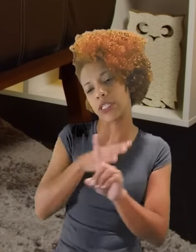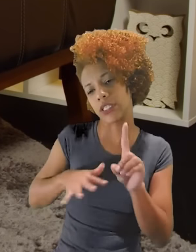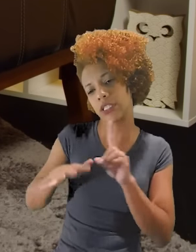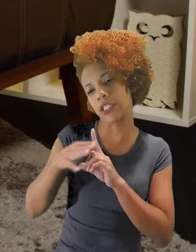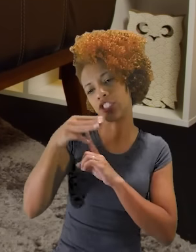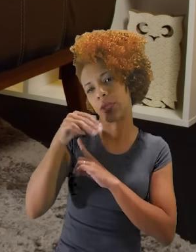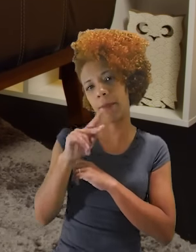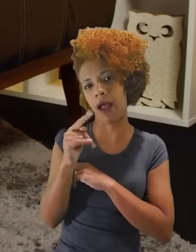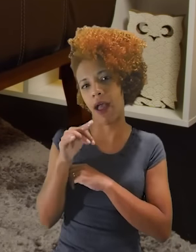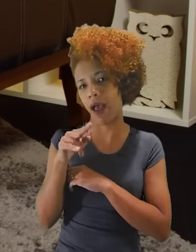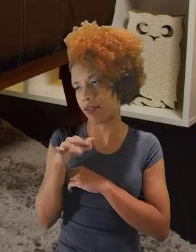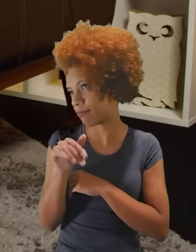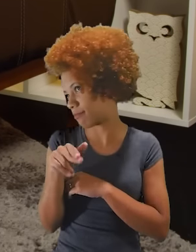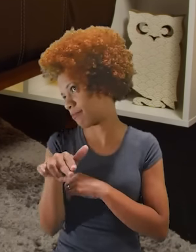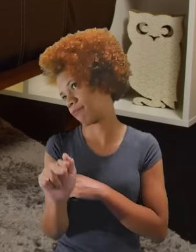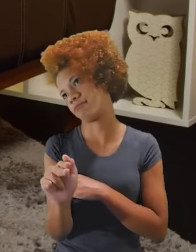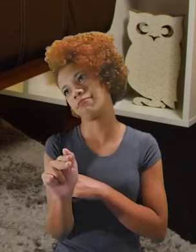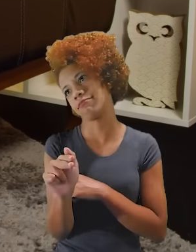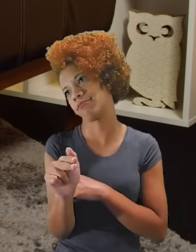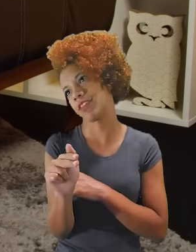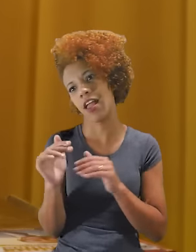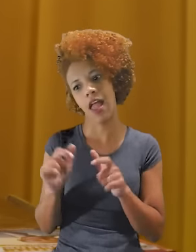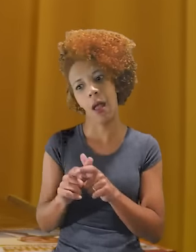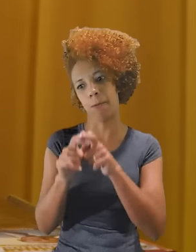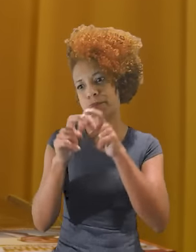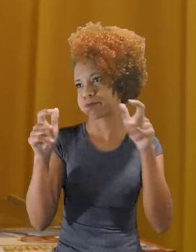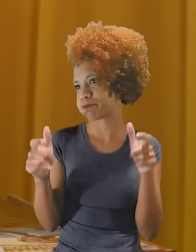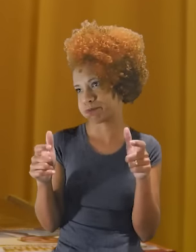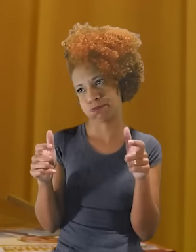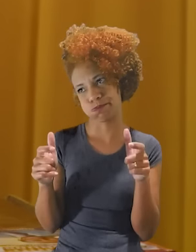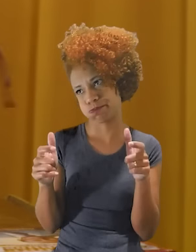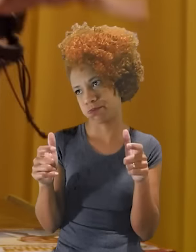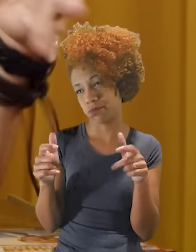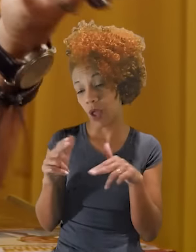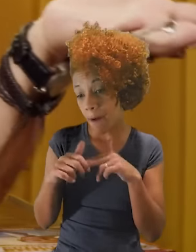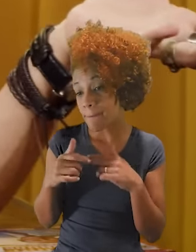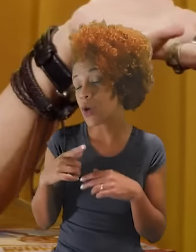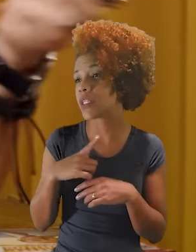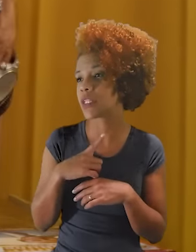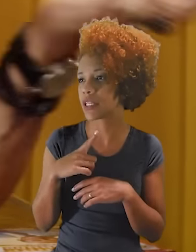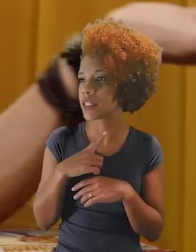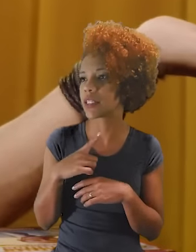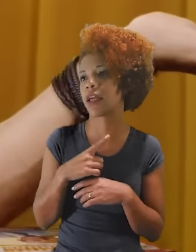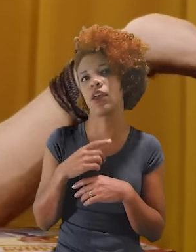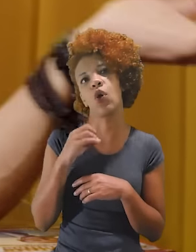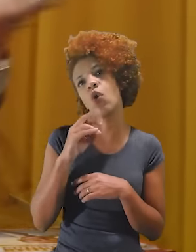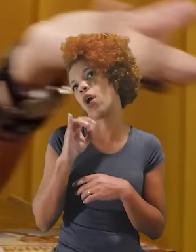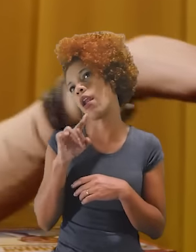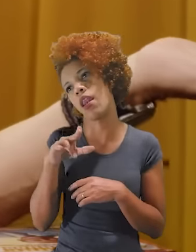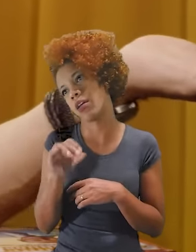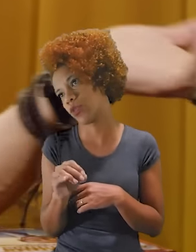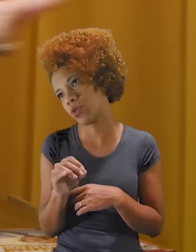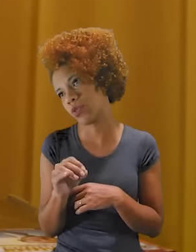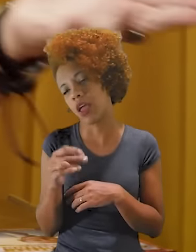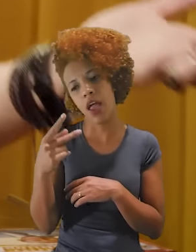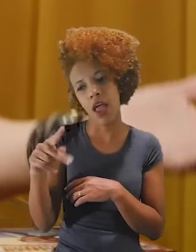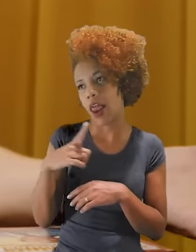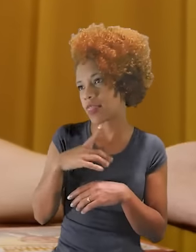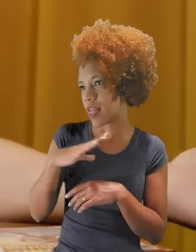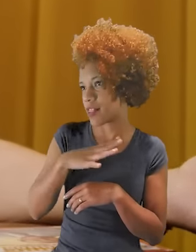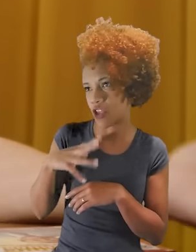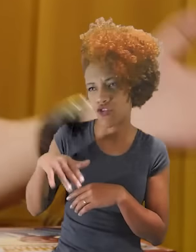de Manhattan, cara. É. Inteiro ali. Cara, é a maior área. Assim, por isso que eles mandam, evidentemente, em Orlando. É dos caras. Porque você fala assim, cara,